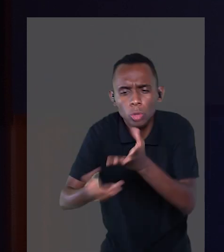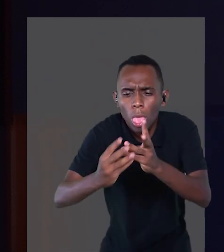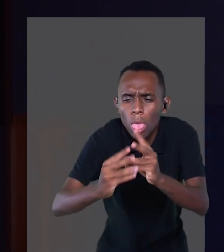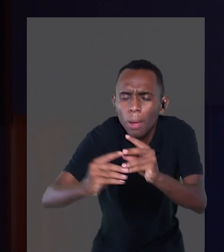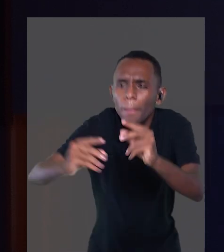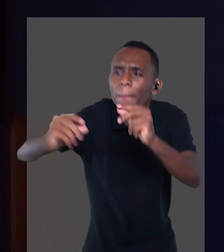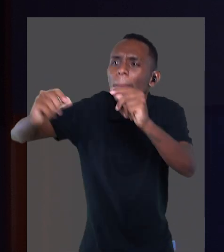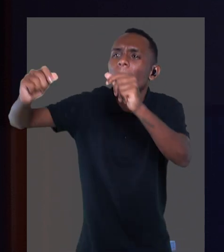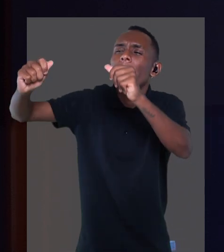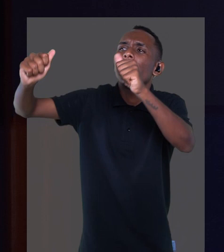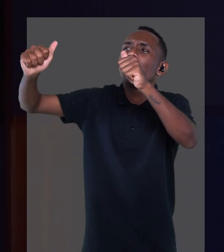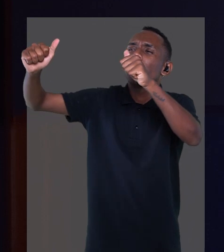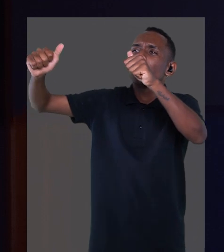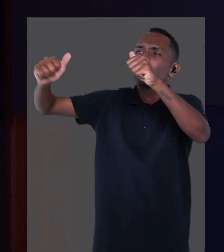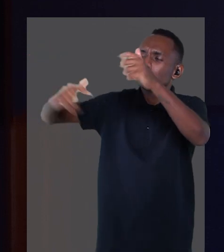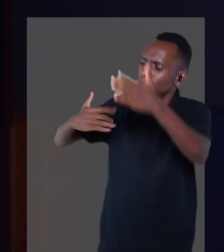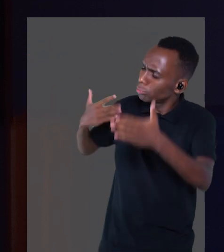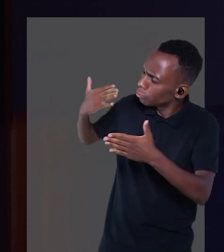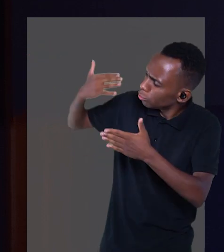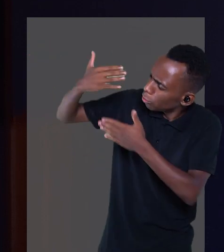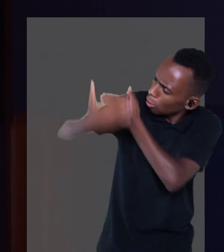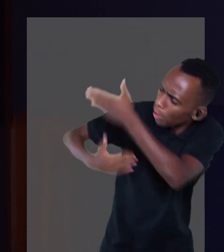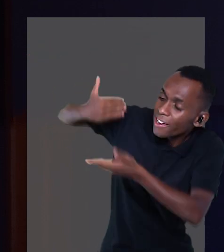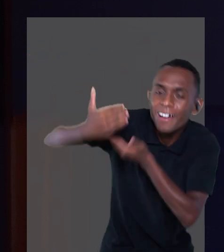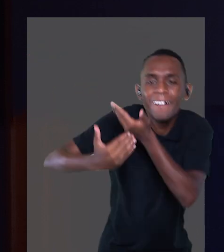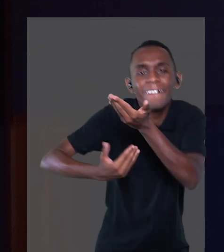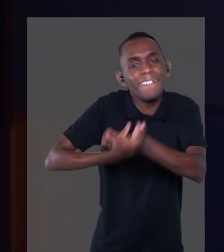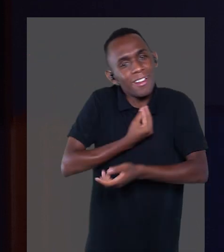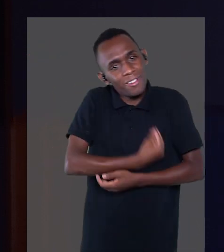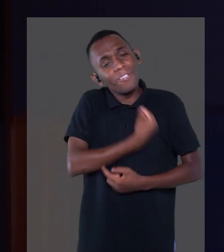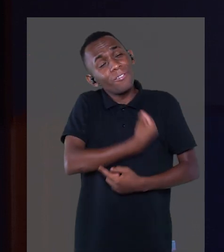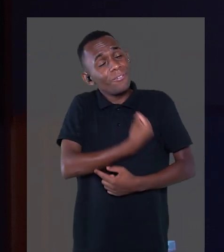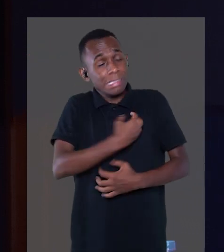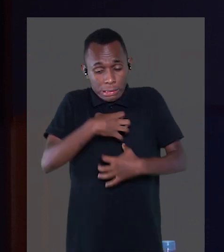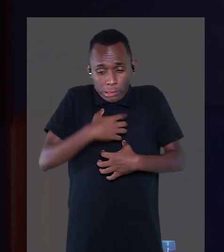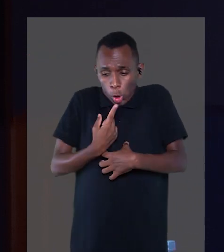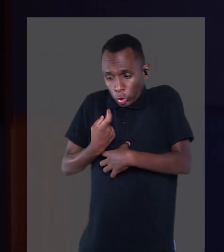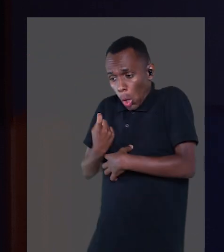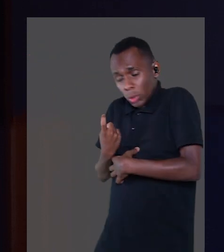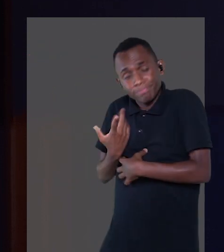pó. Travessia de vida, mais vida é a vida só.